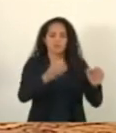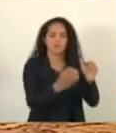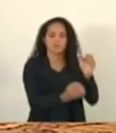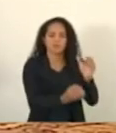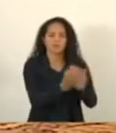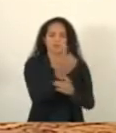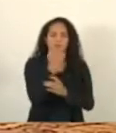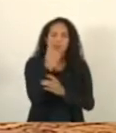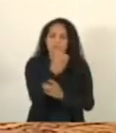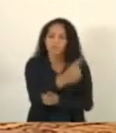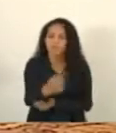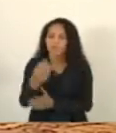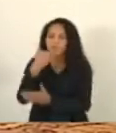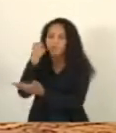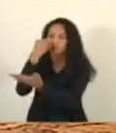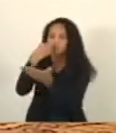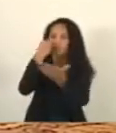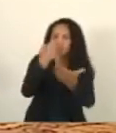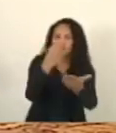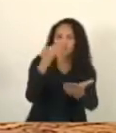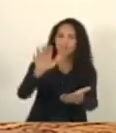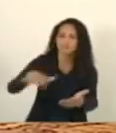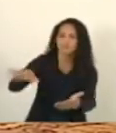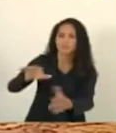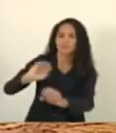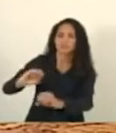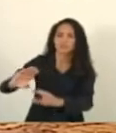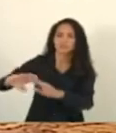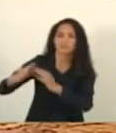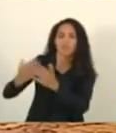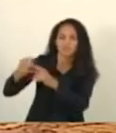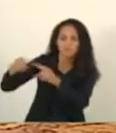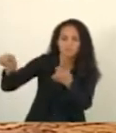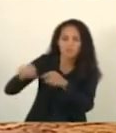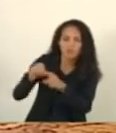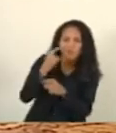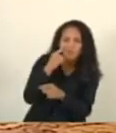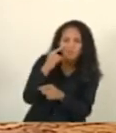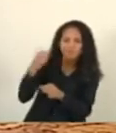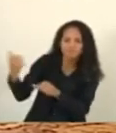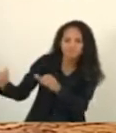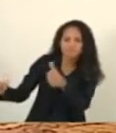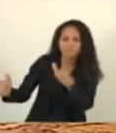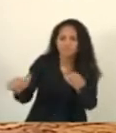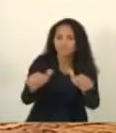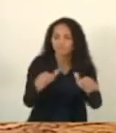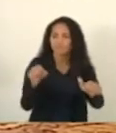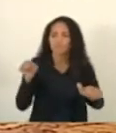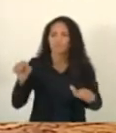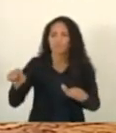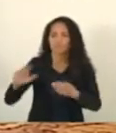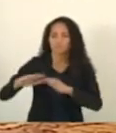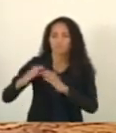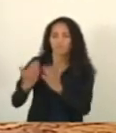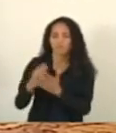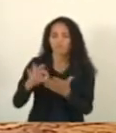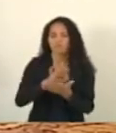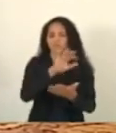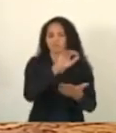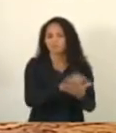reconhecer experiências de sucesso no âmbito da educação, realizadas em prol da melhoria do